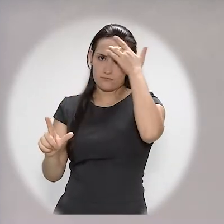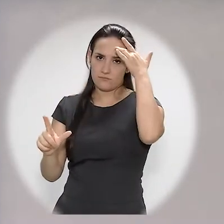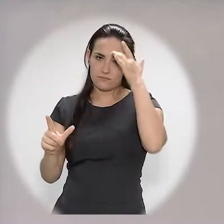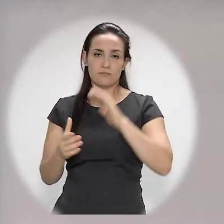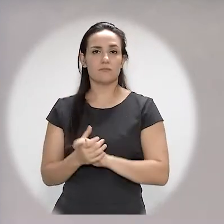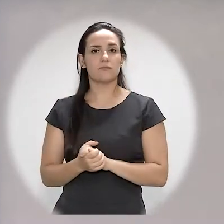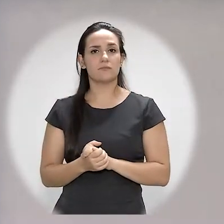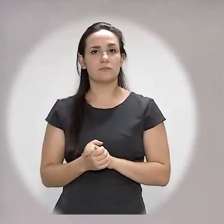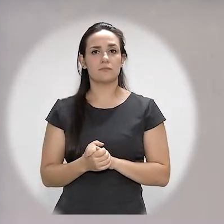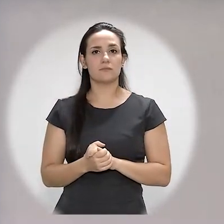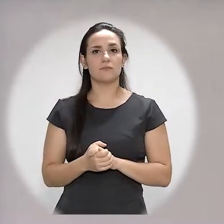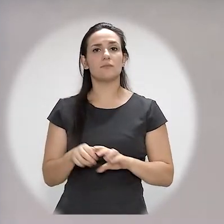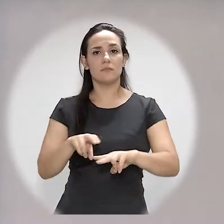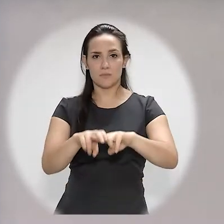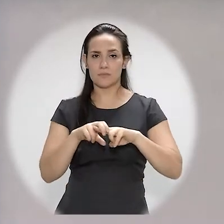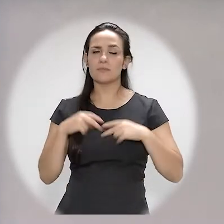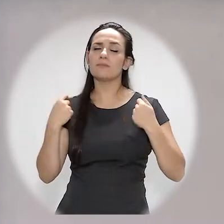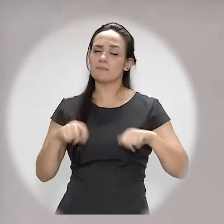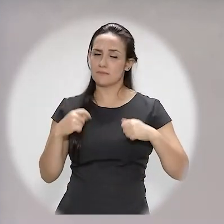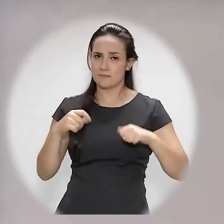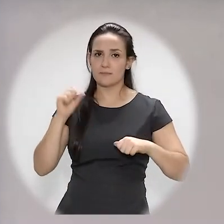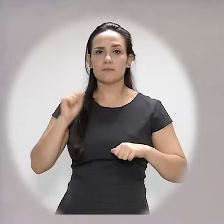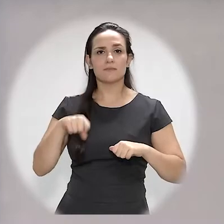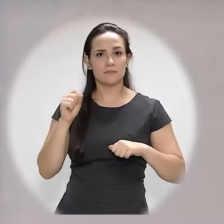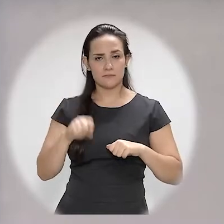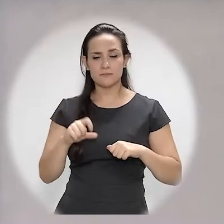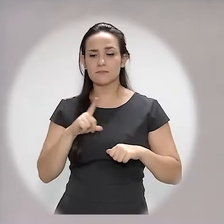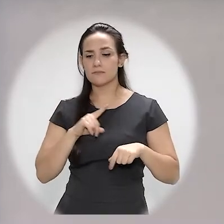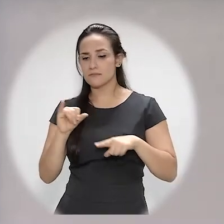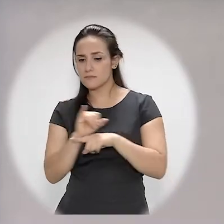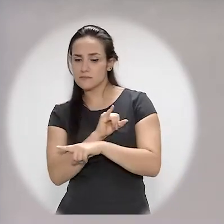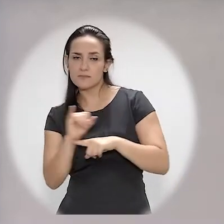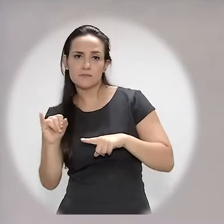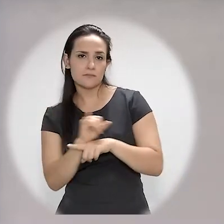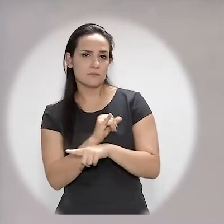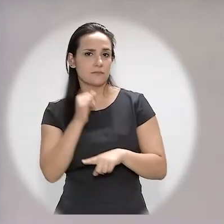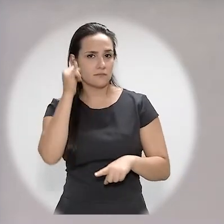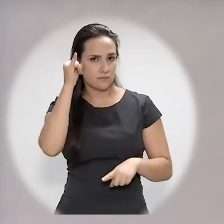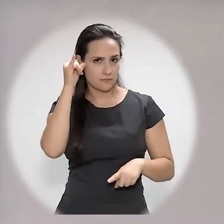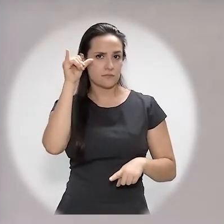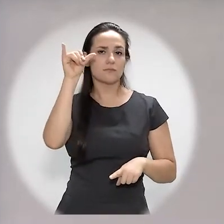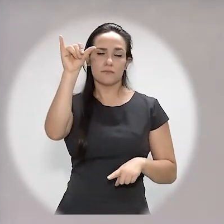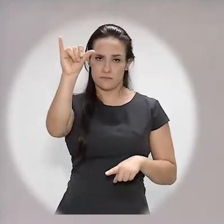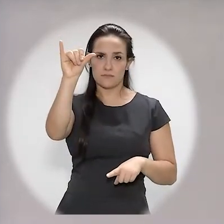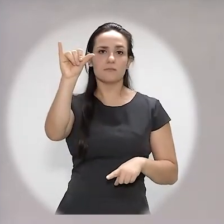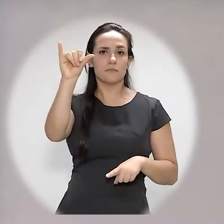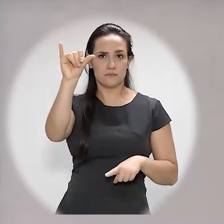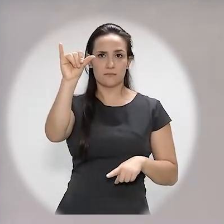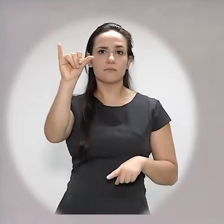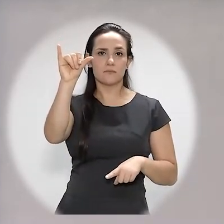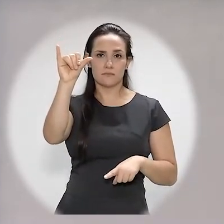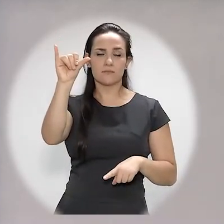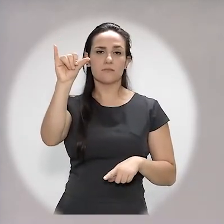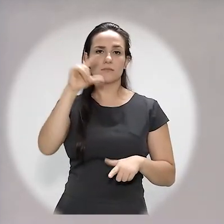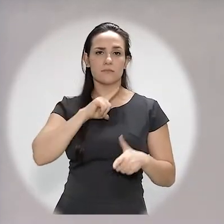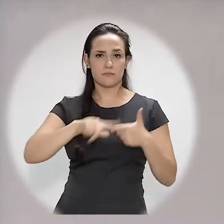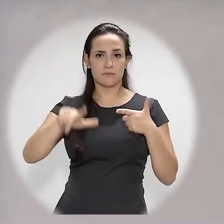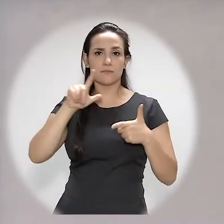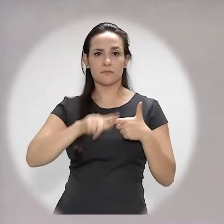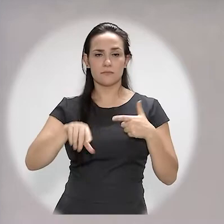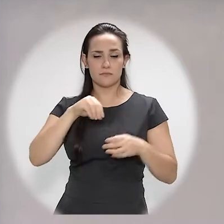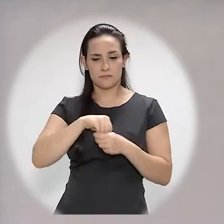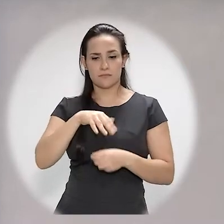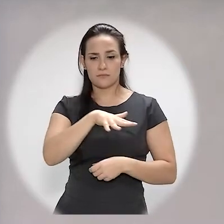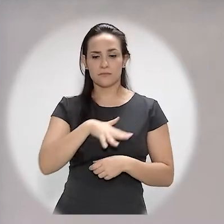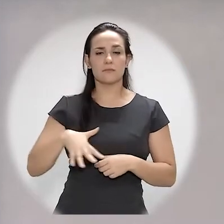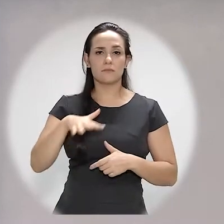cuidar das pessoas doentes. Por isso, se faz necessário criar meios para evitar esse tipo de situação no